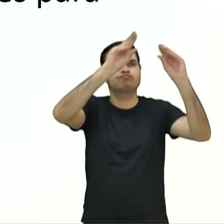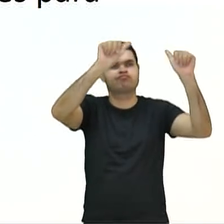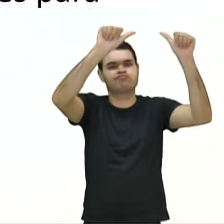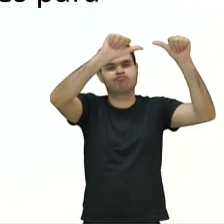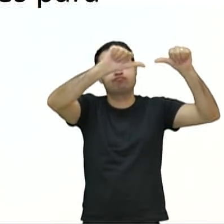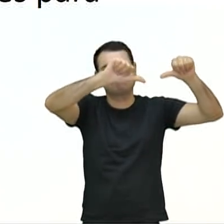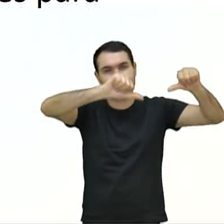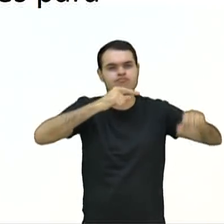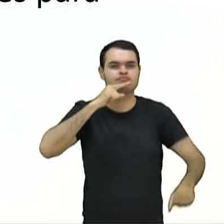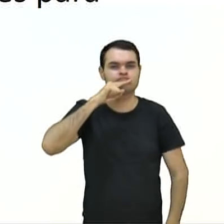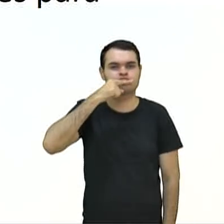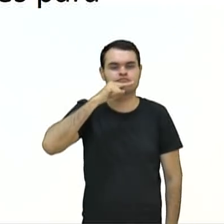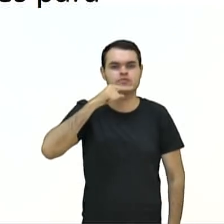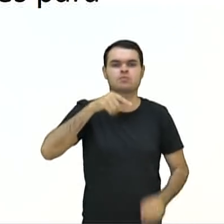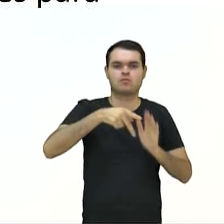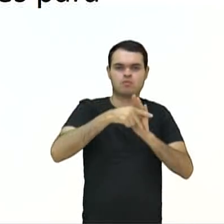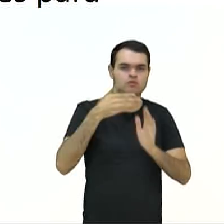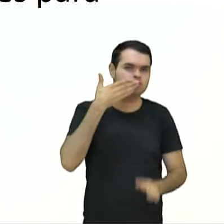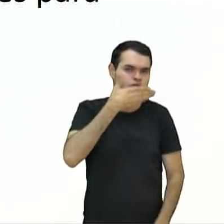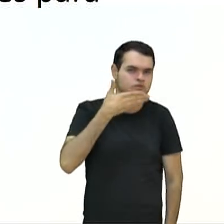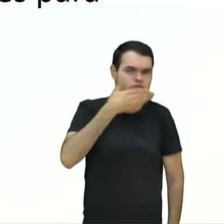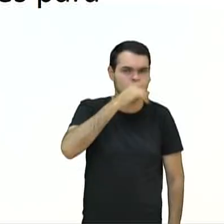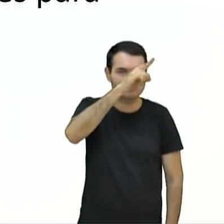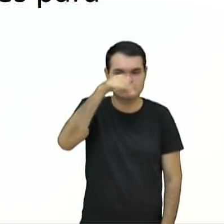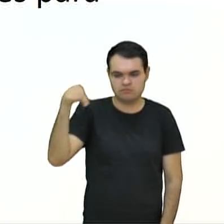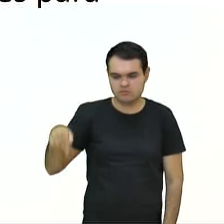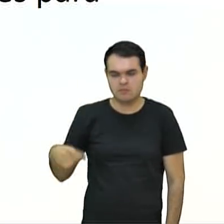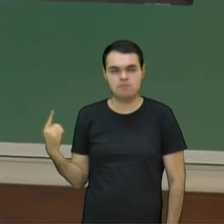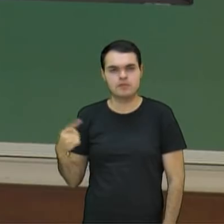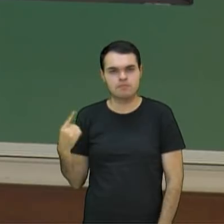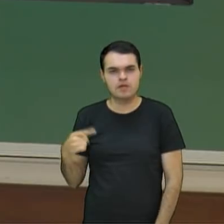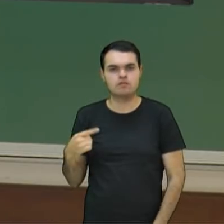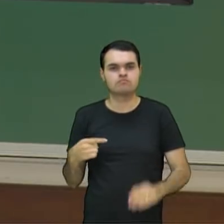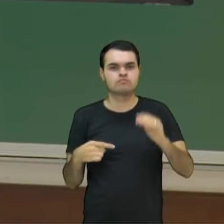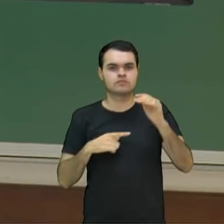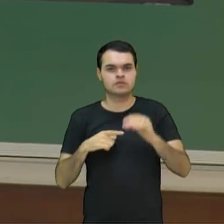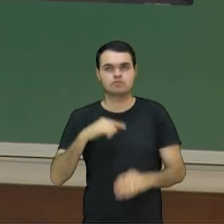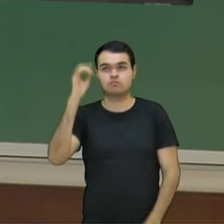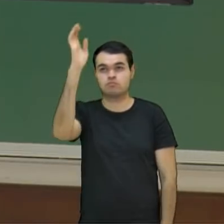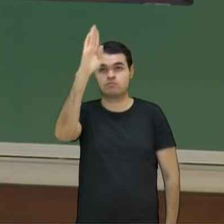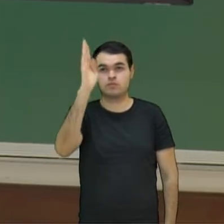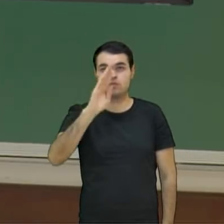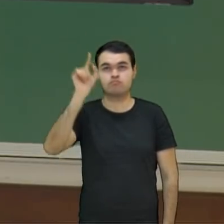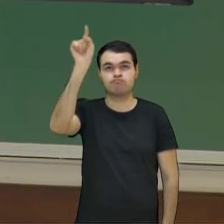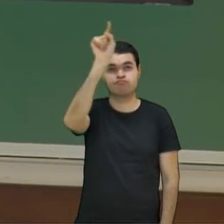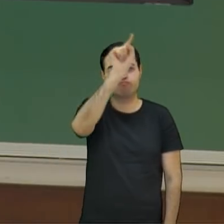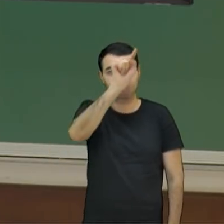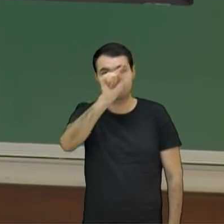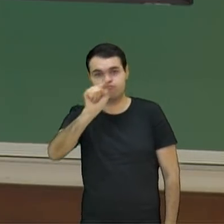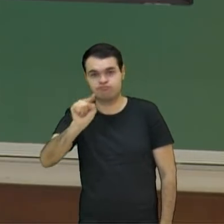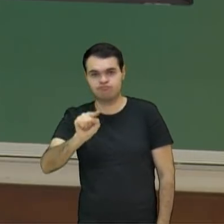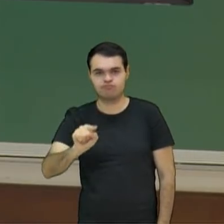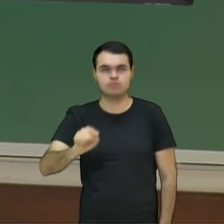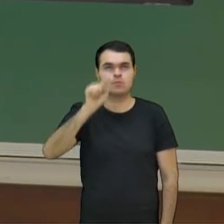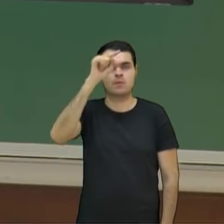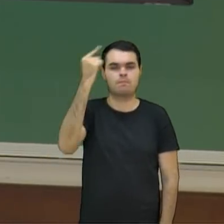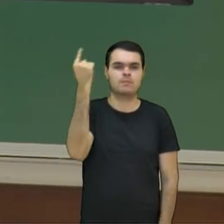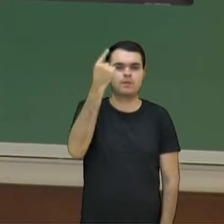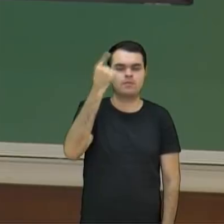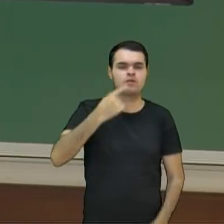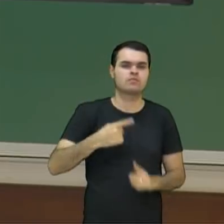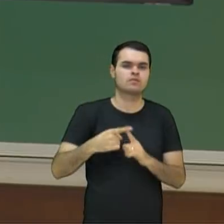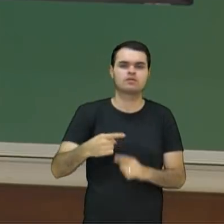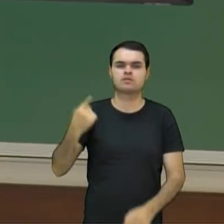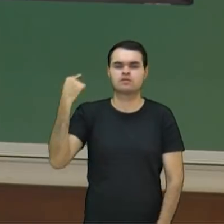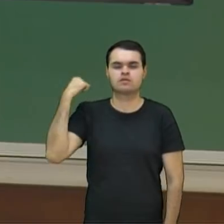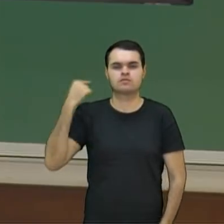região Nordeste e vamos entender que ela foi a primeira região a se desenvolver economicamente no Brasil. Porque quando a gente falou